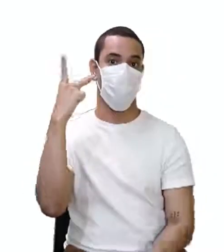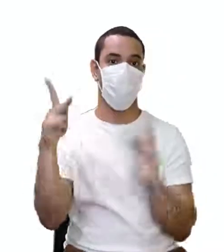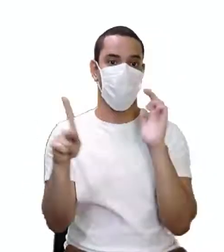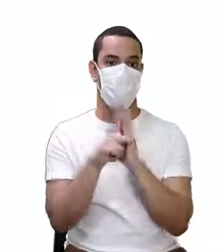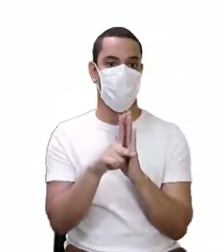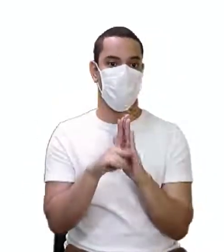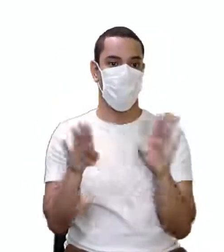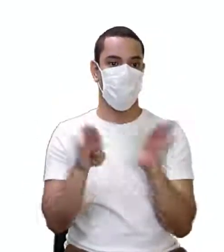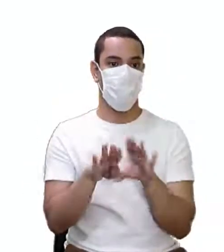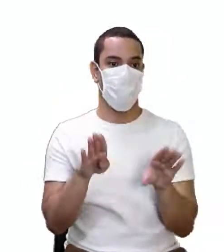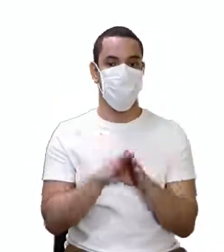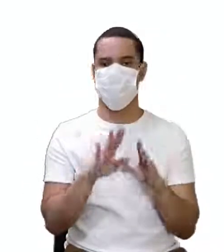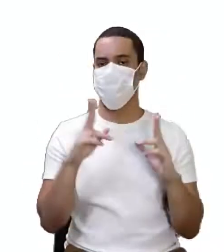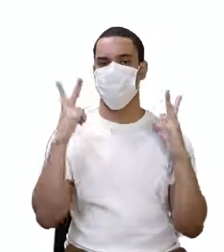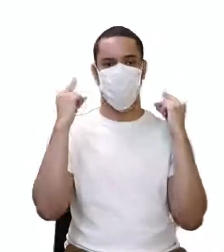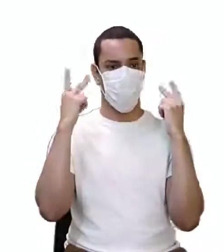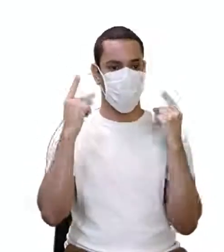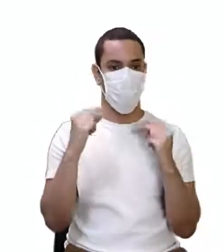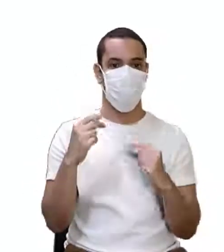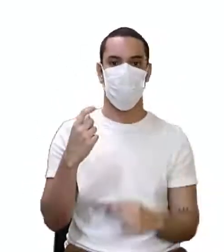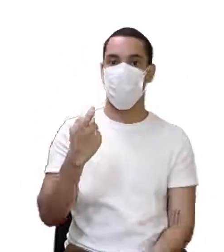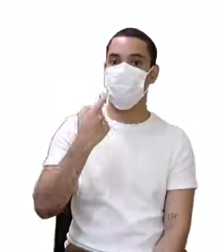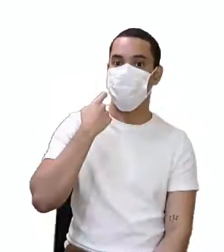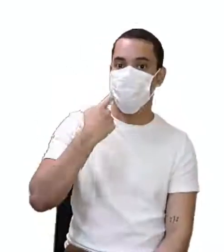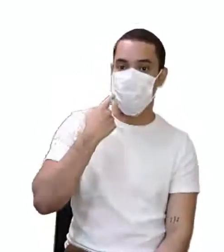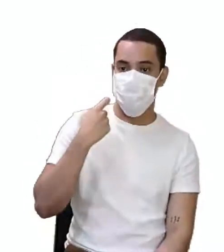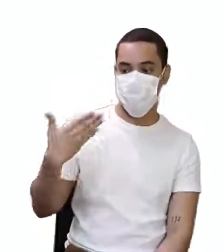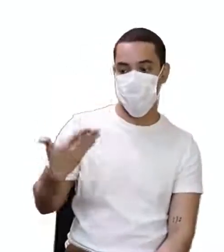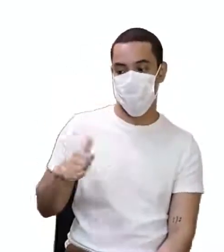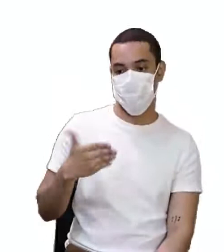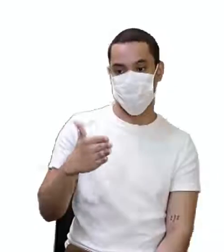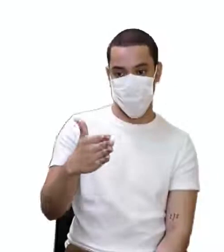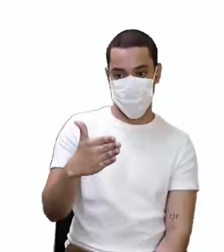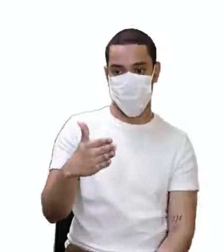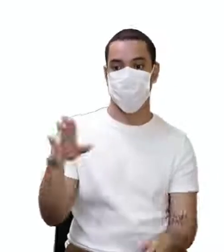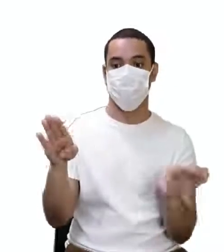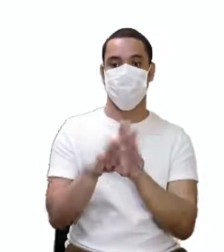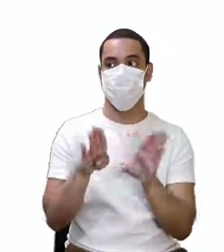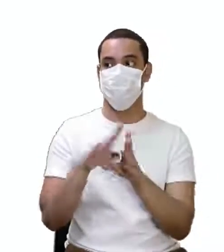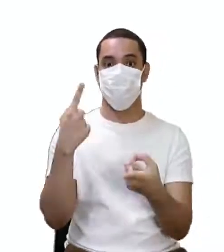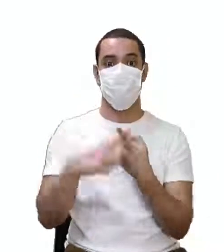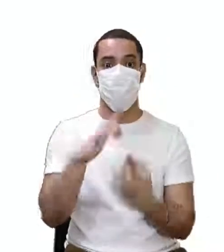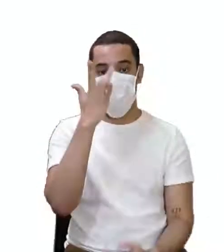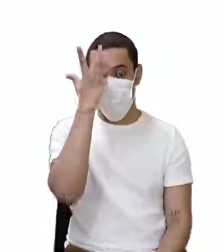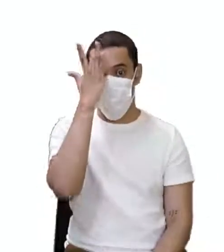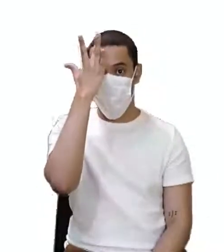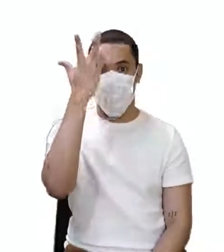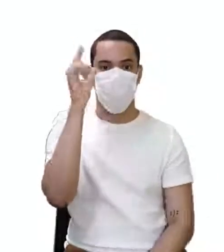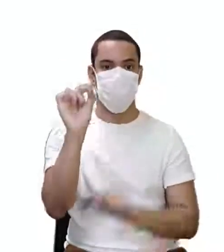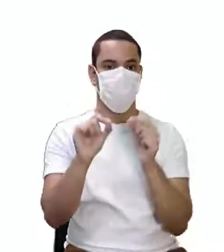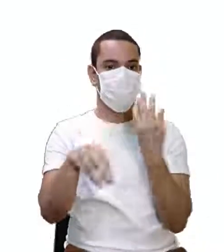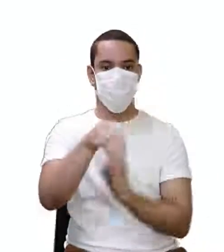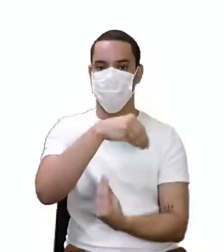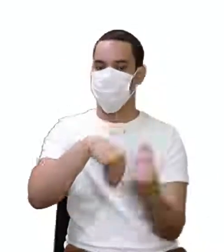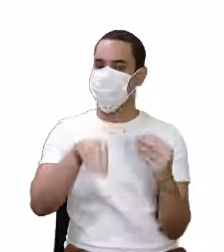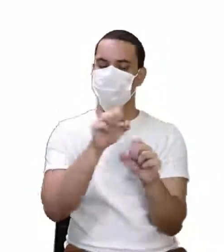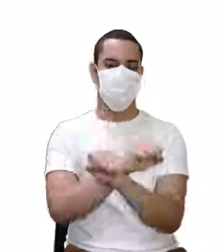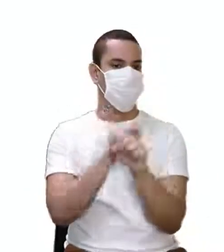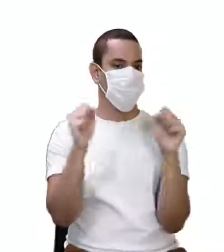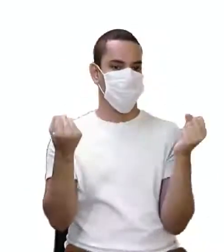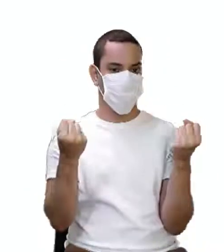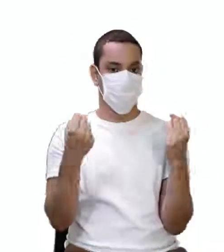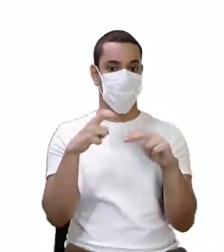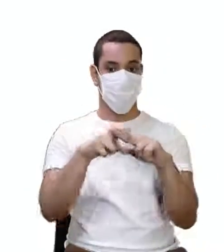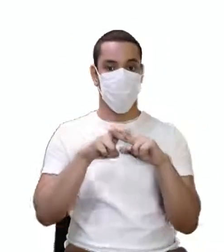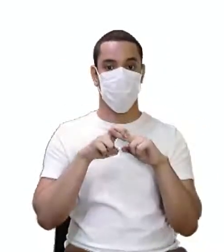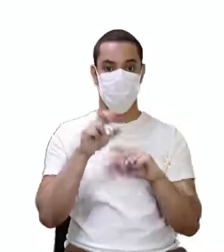embrião, processo muito comum em peixes com fecundação externa, pois facilmente os gametas se misturam, tá? Então a gente